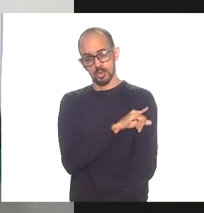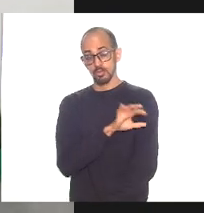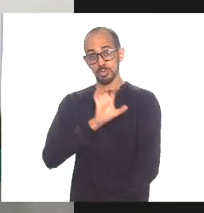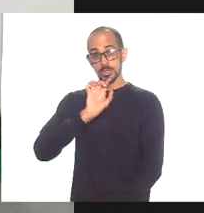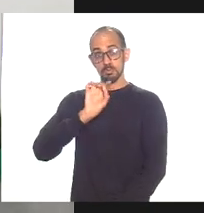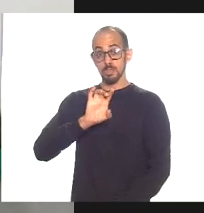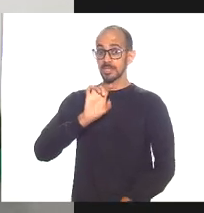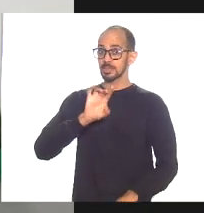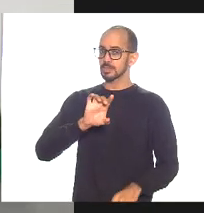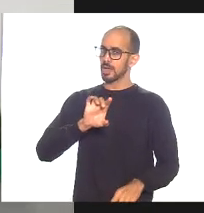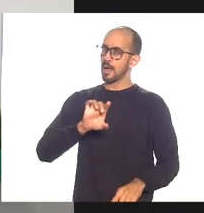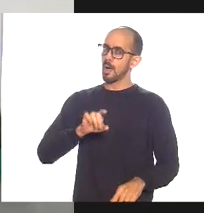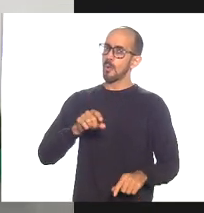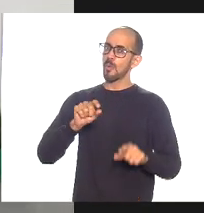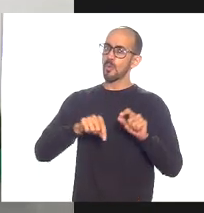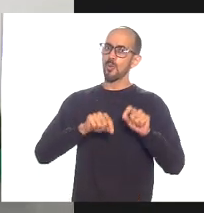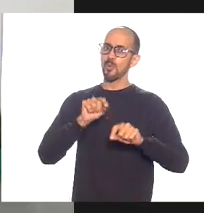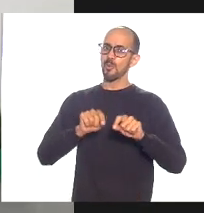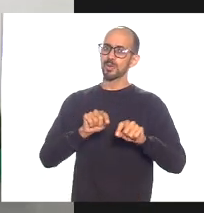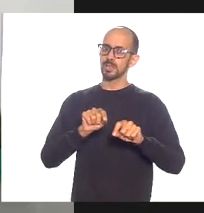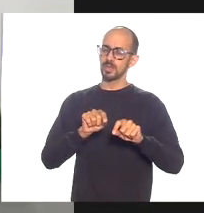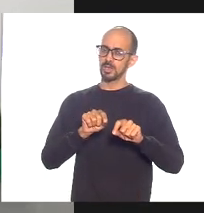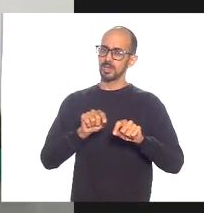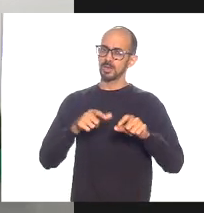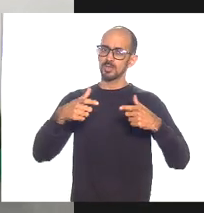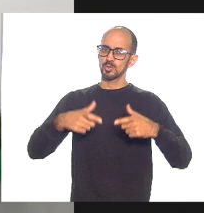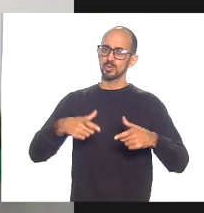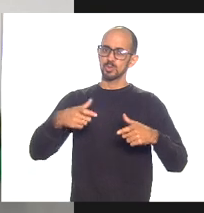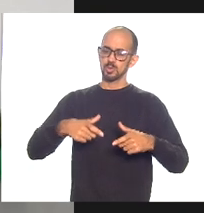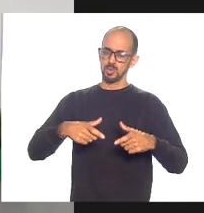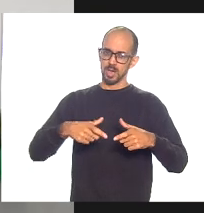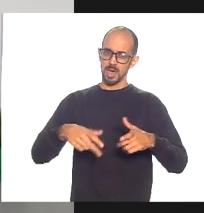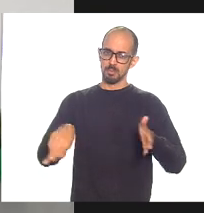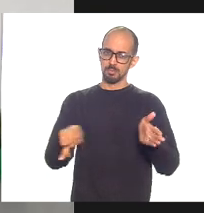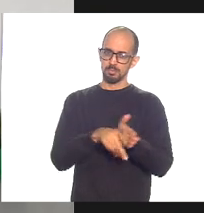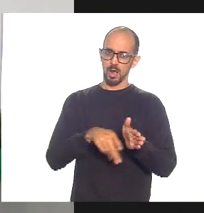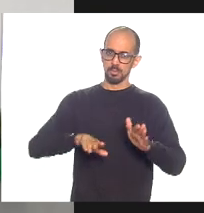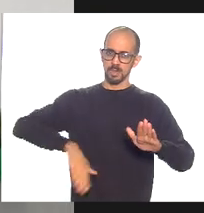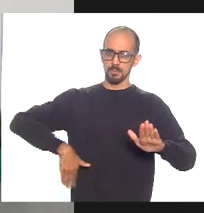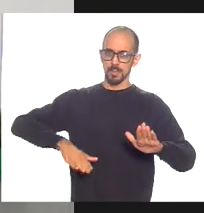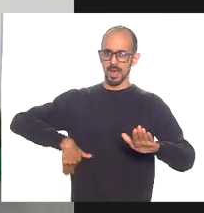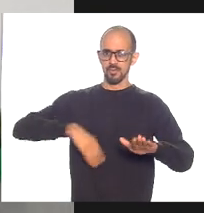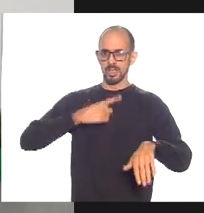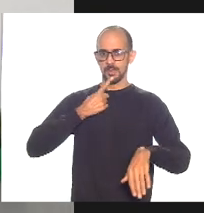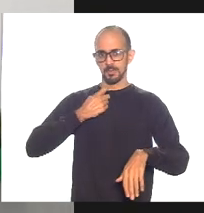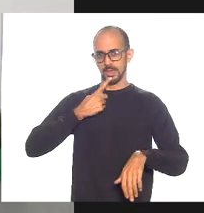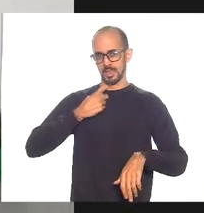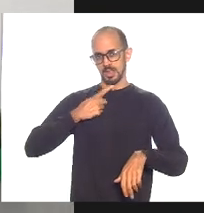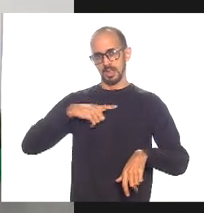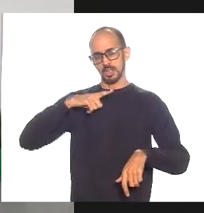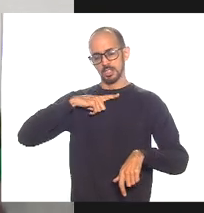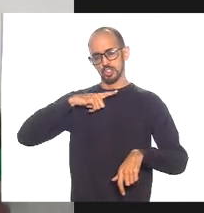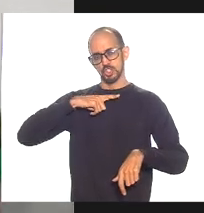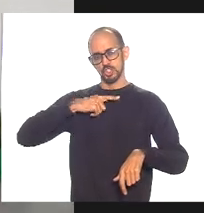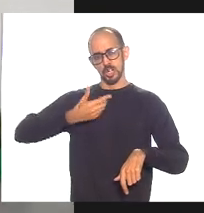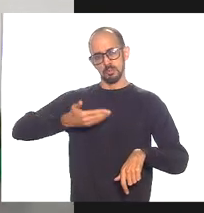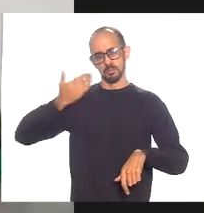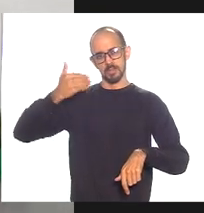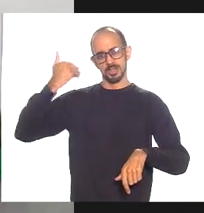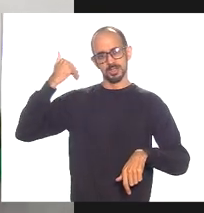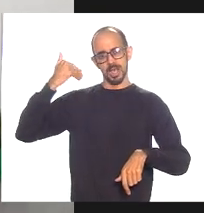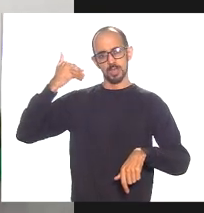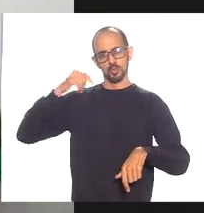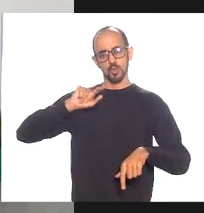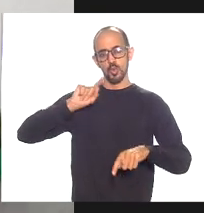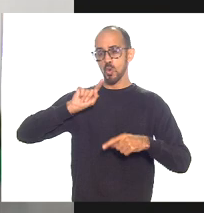especial nesse lugar ao lado da Praia Vermelha, ali onde já foi